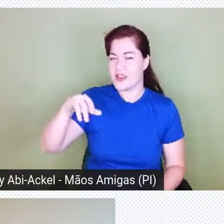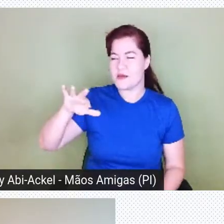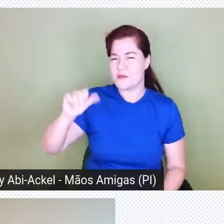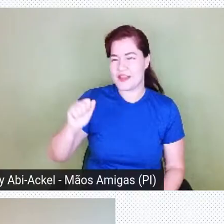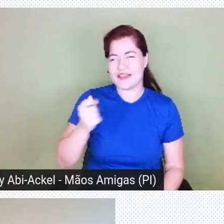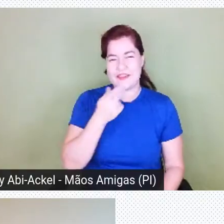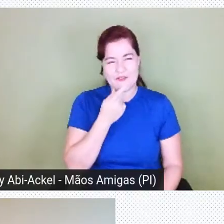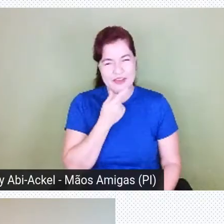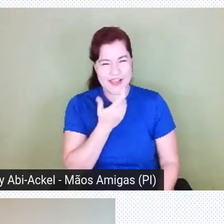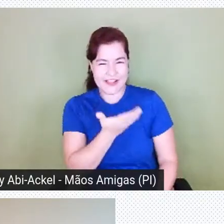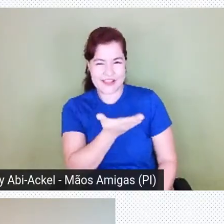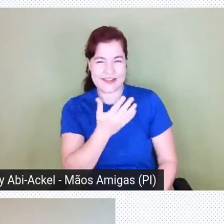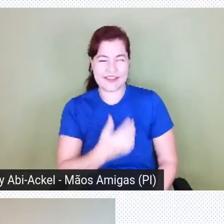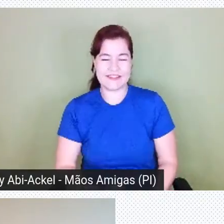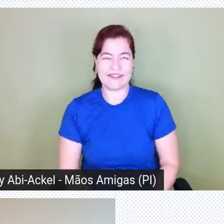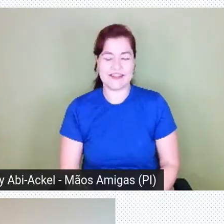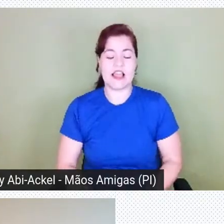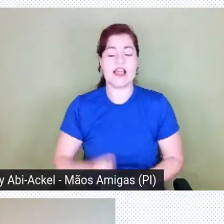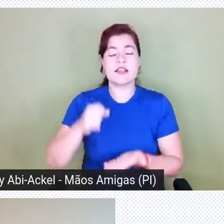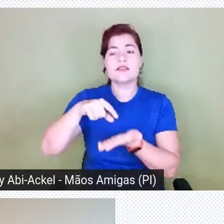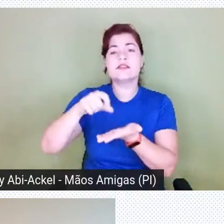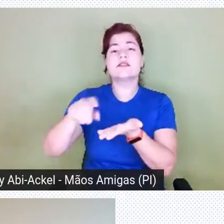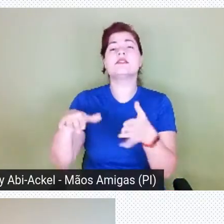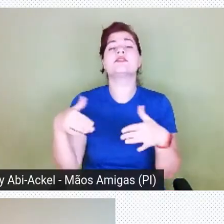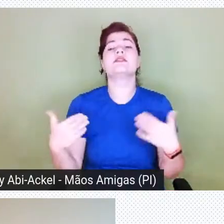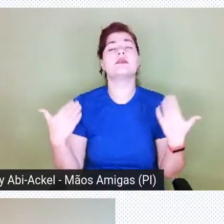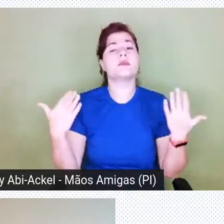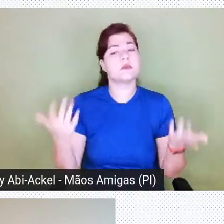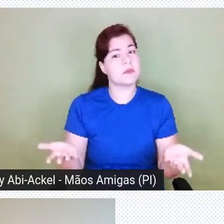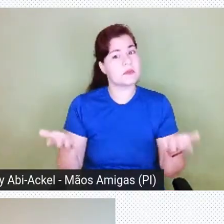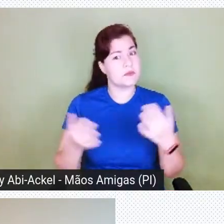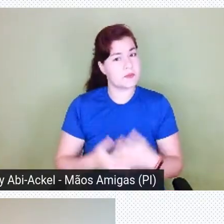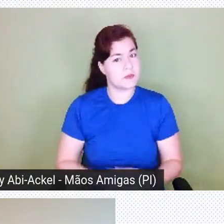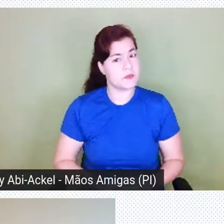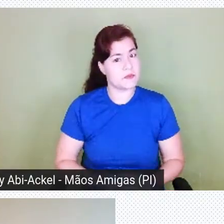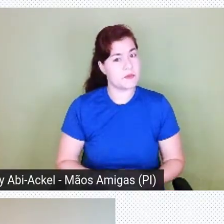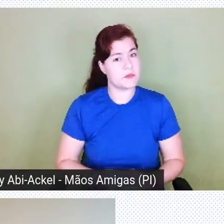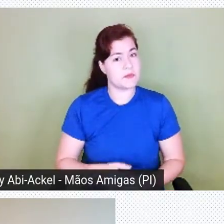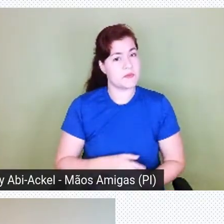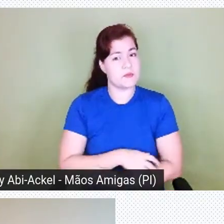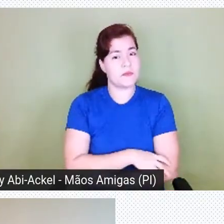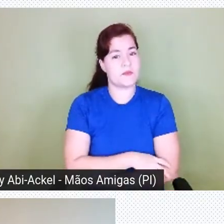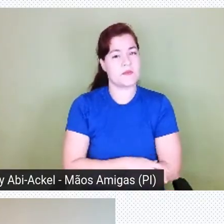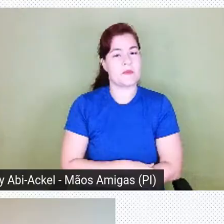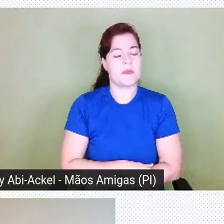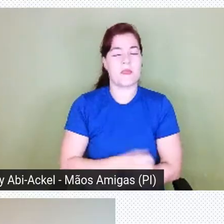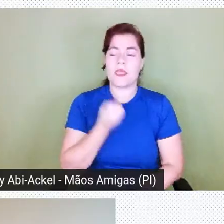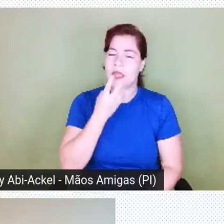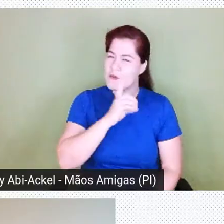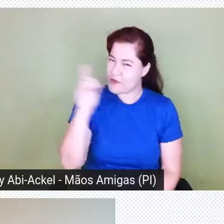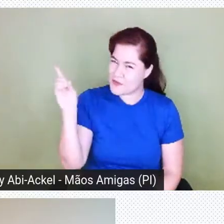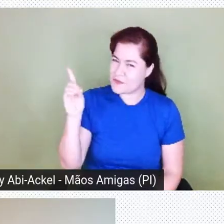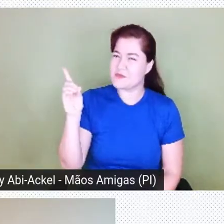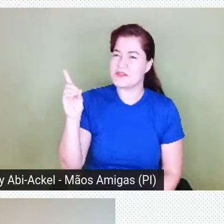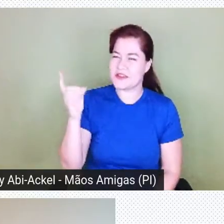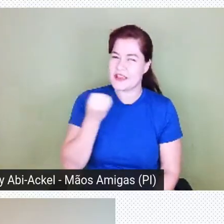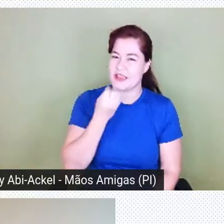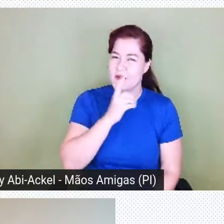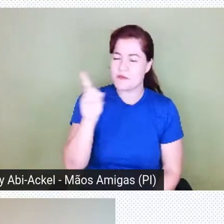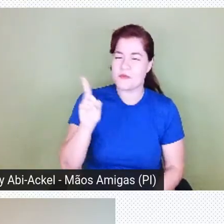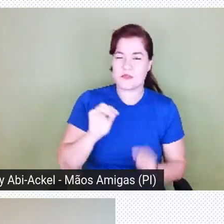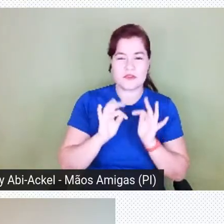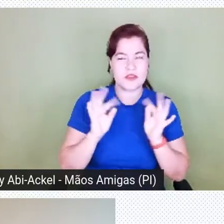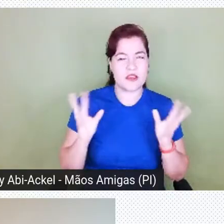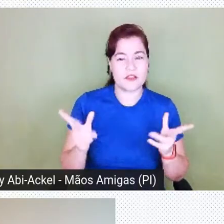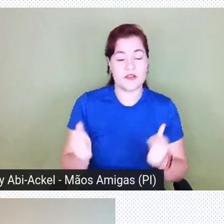Maria, que sementes são essas? Bom dia, Sementes. bom dia a todos vocês, bom